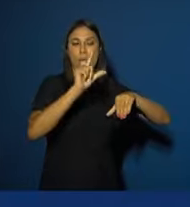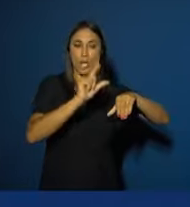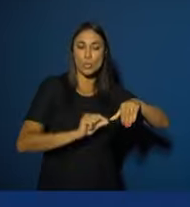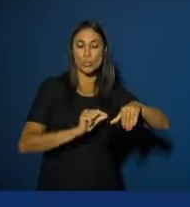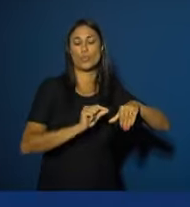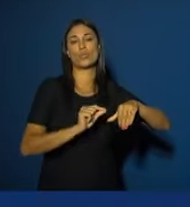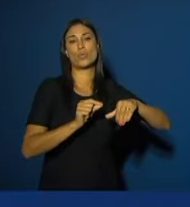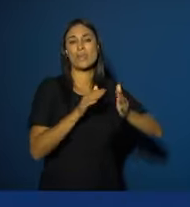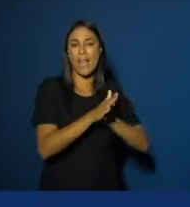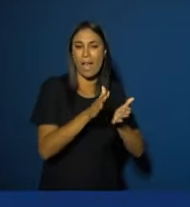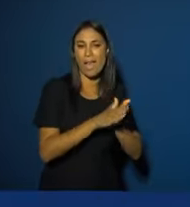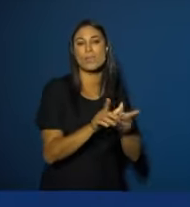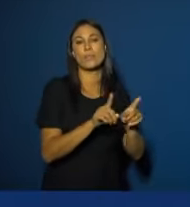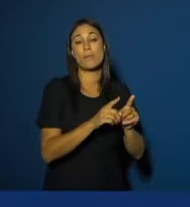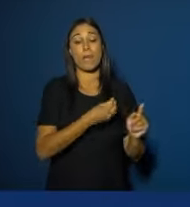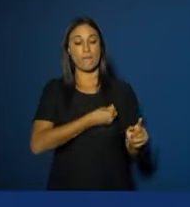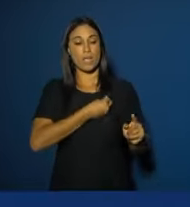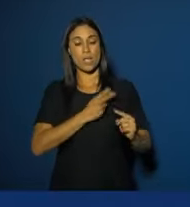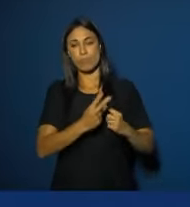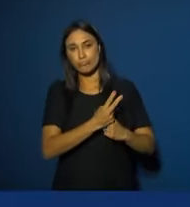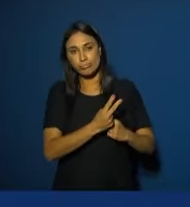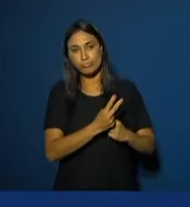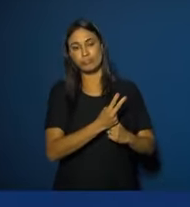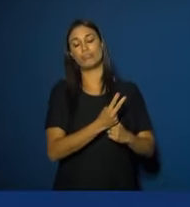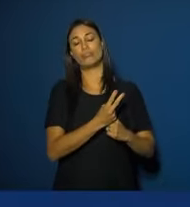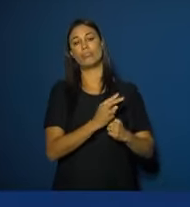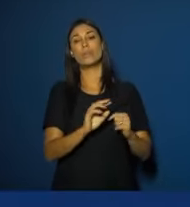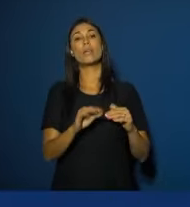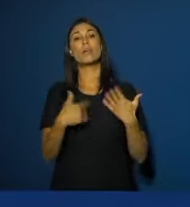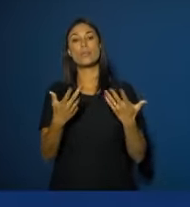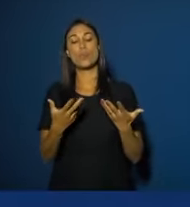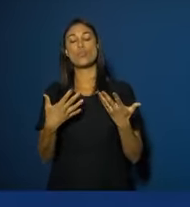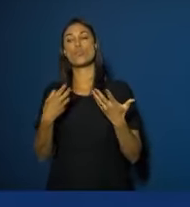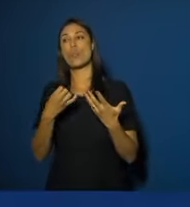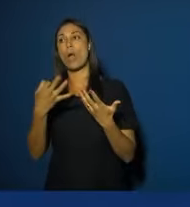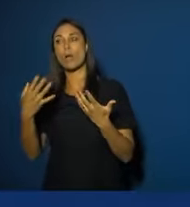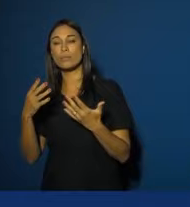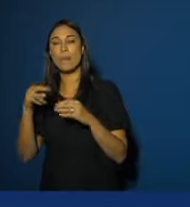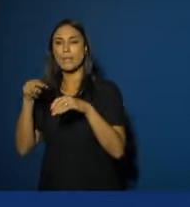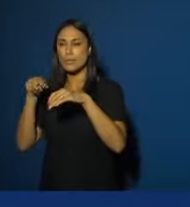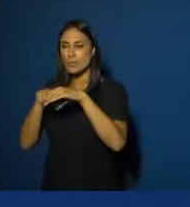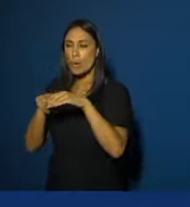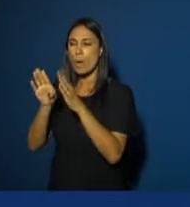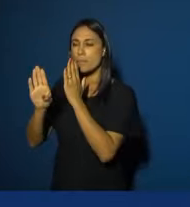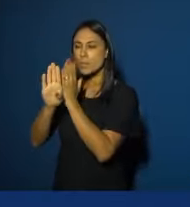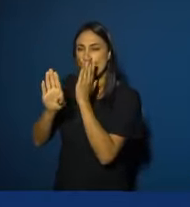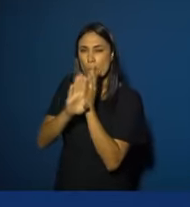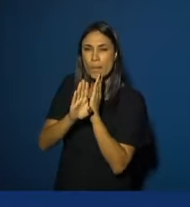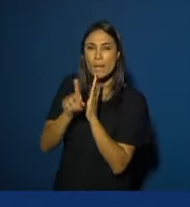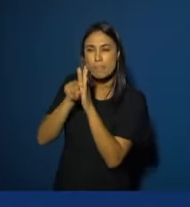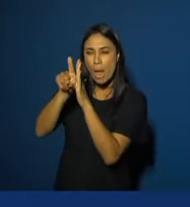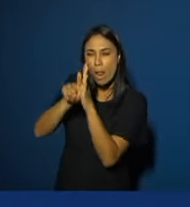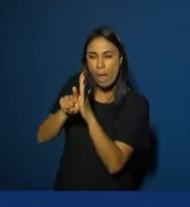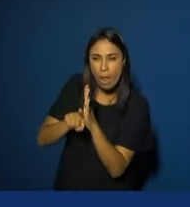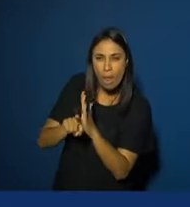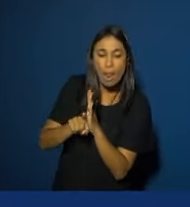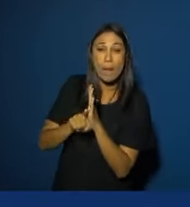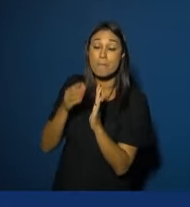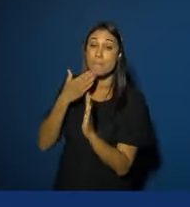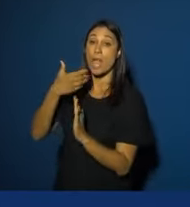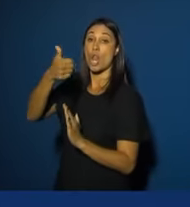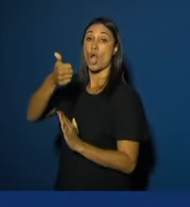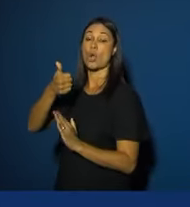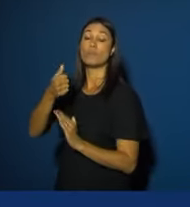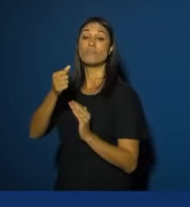custos de forma substantiva. Quanto mais diagnóstico você fizer precoce, melhor